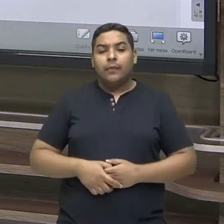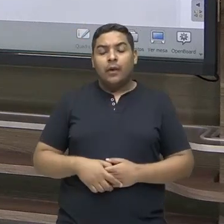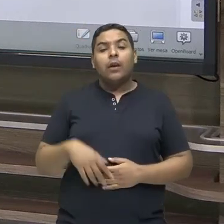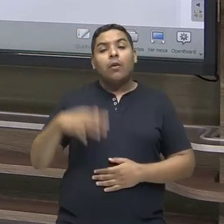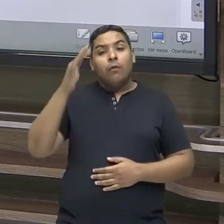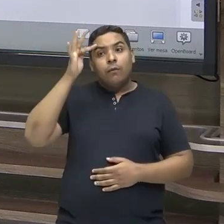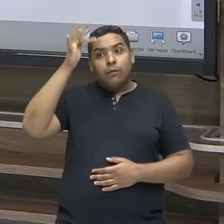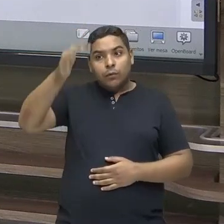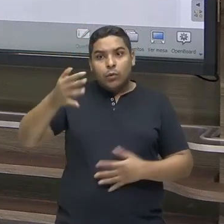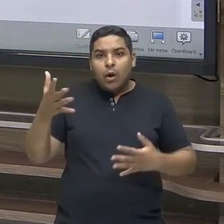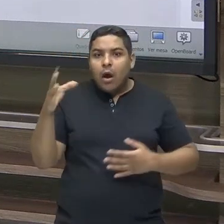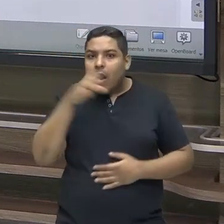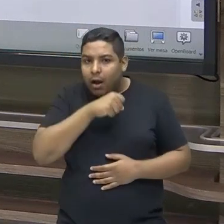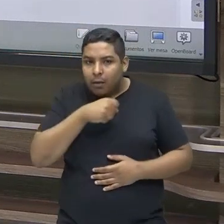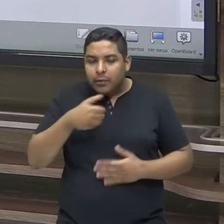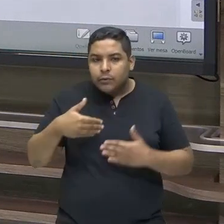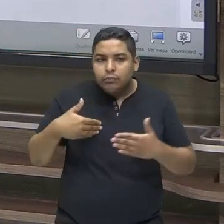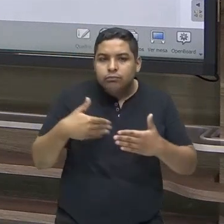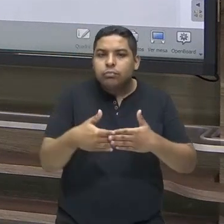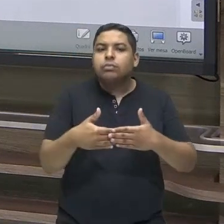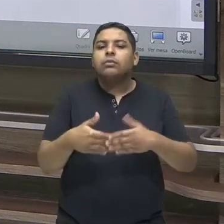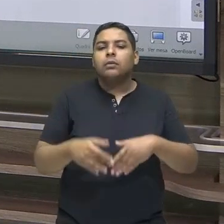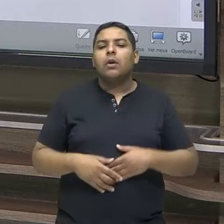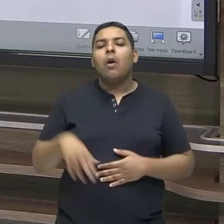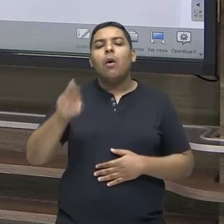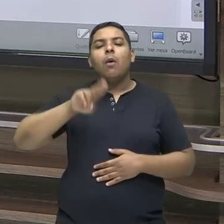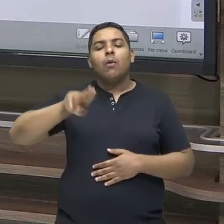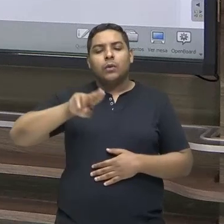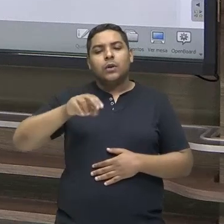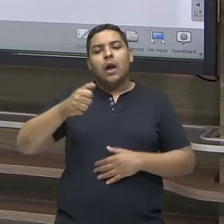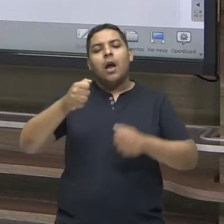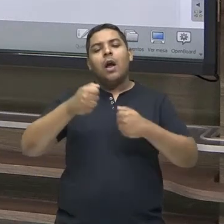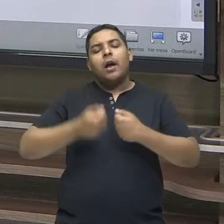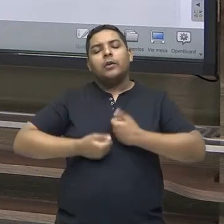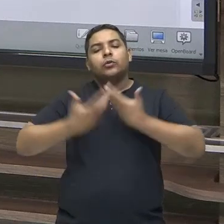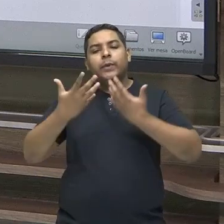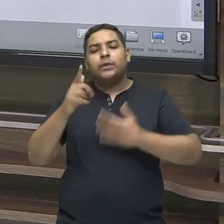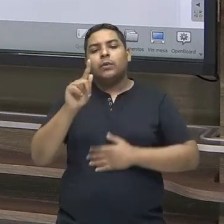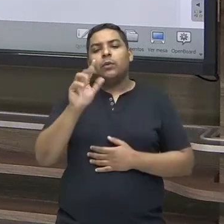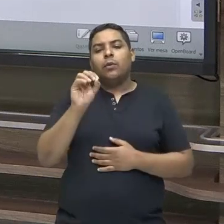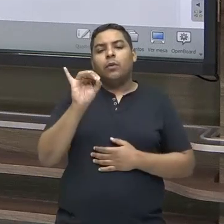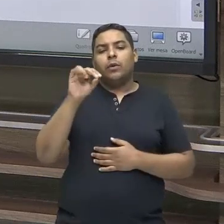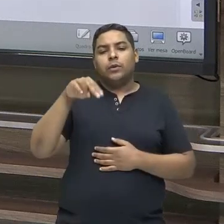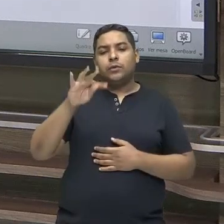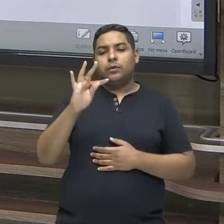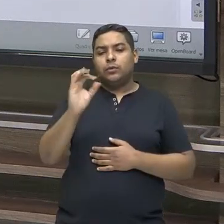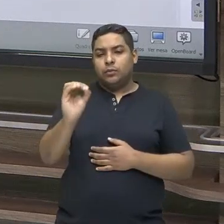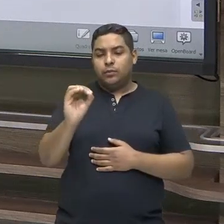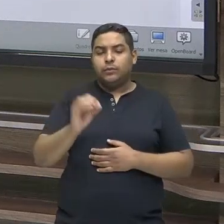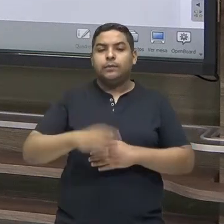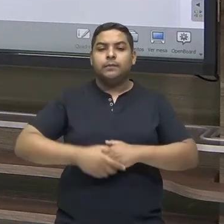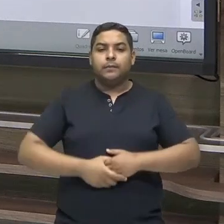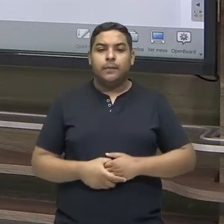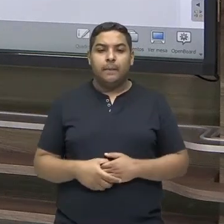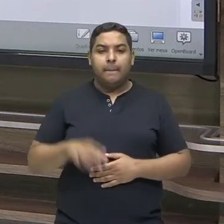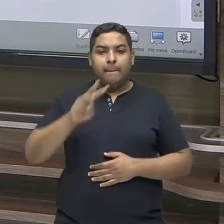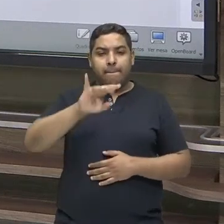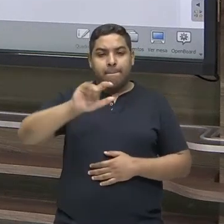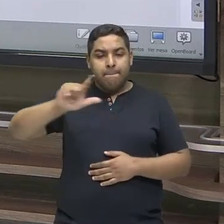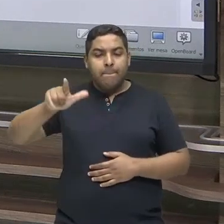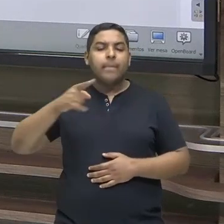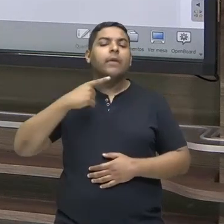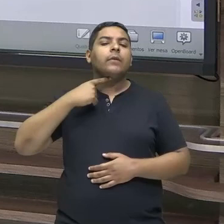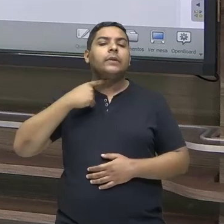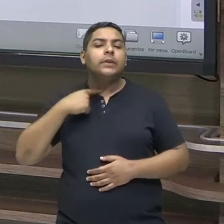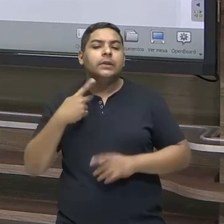futuro imediato, nós vamos utilizar então a expressão going to, que também é um formador de futuro. O will, então, ele é falar de